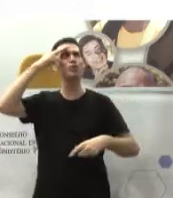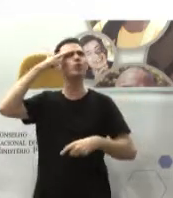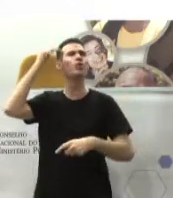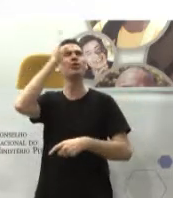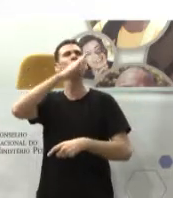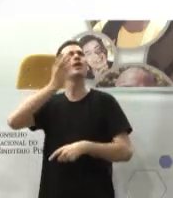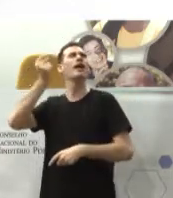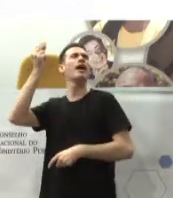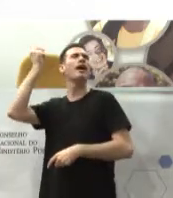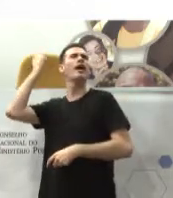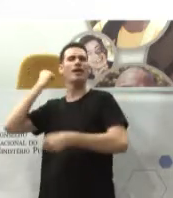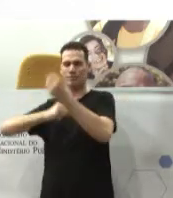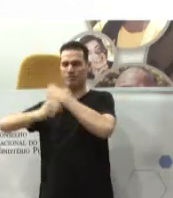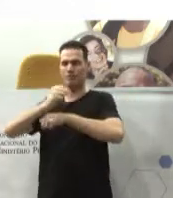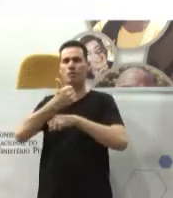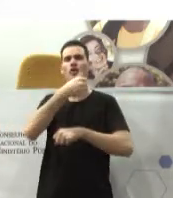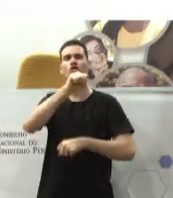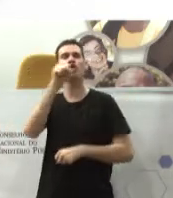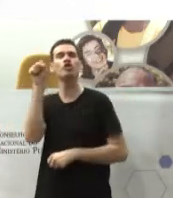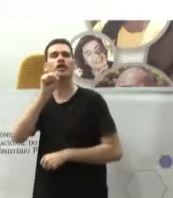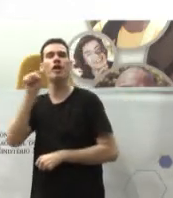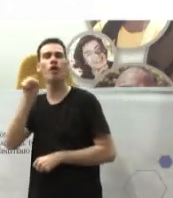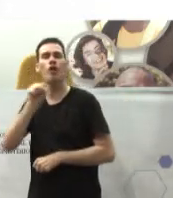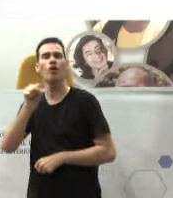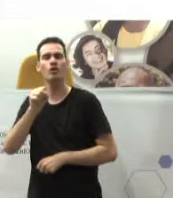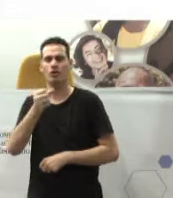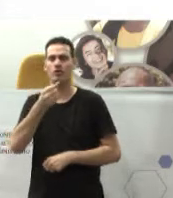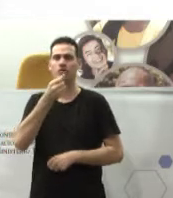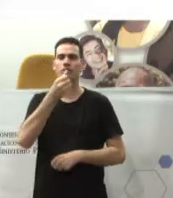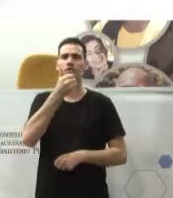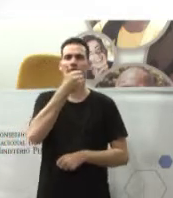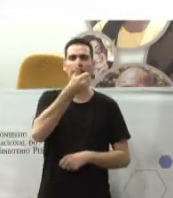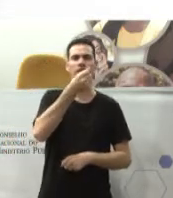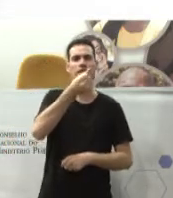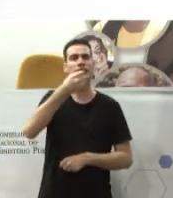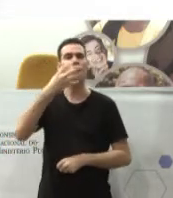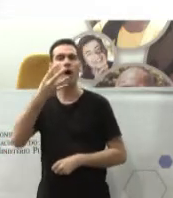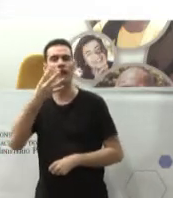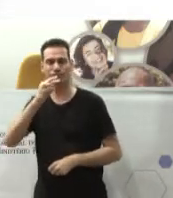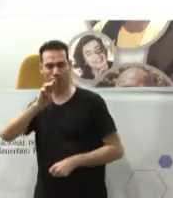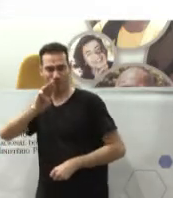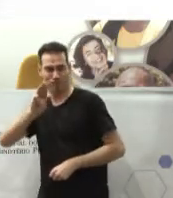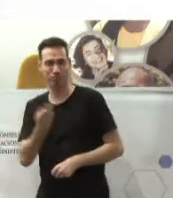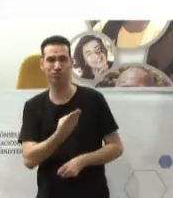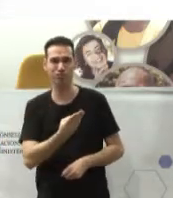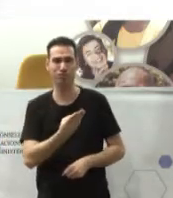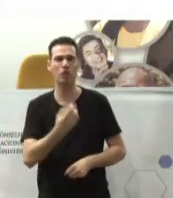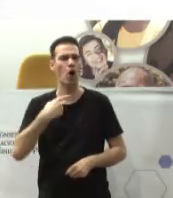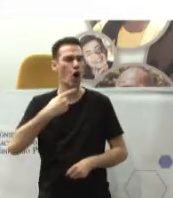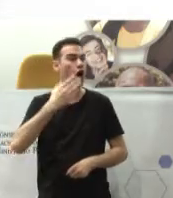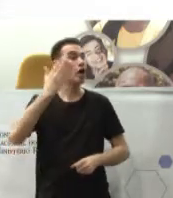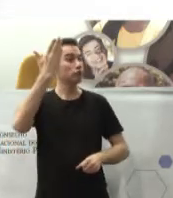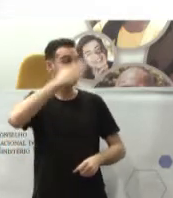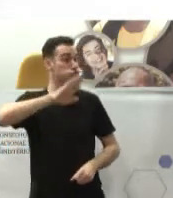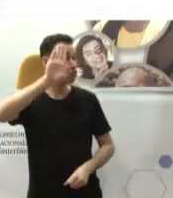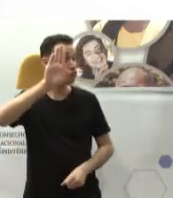88, com 144,5 milhões de habitantes, nós prometemos uma saúde para